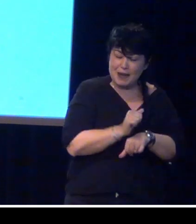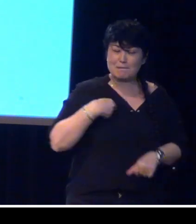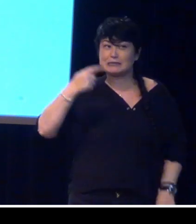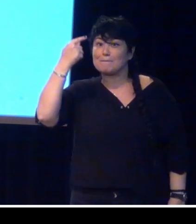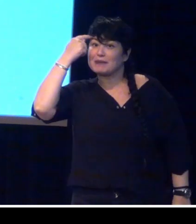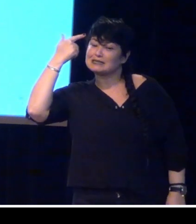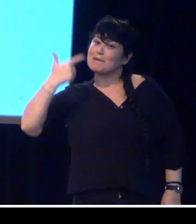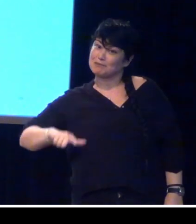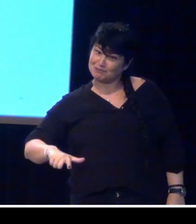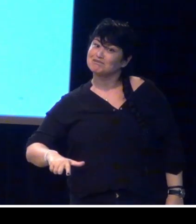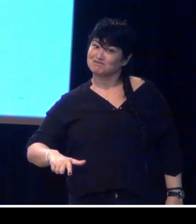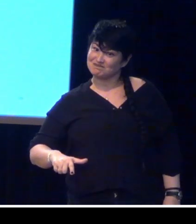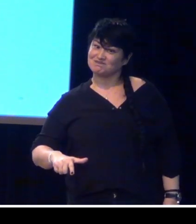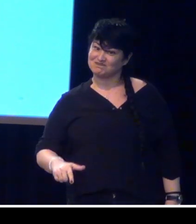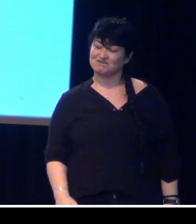repensar.